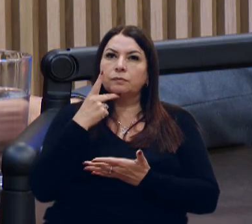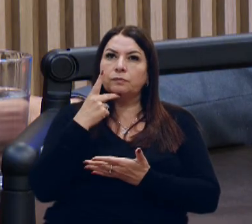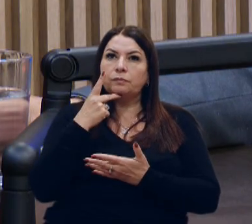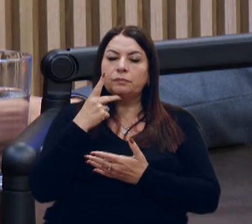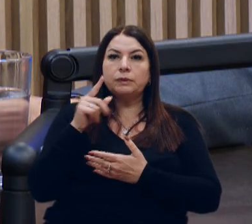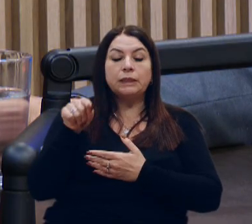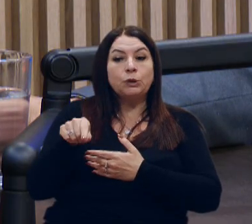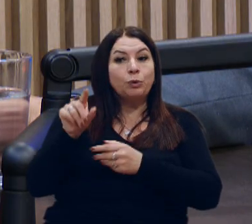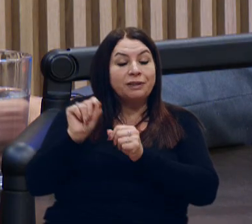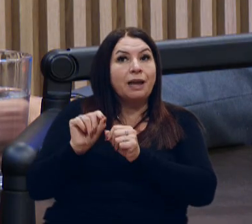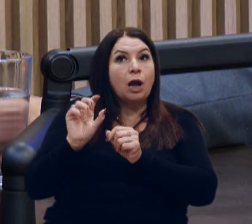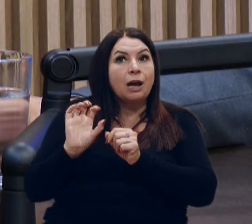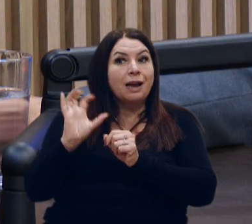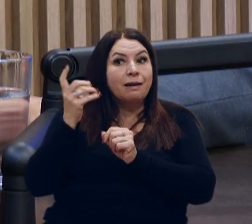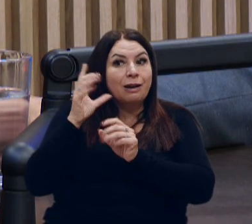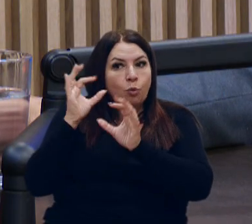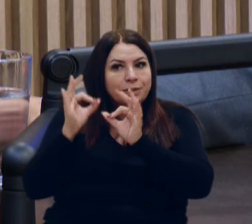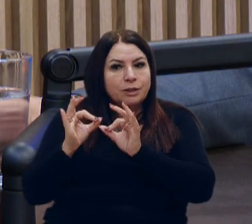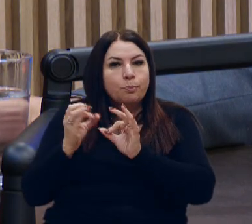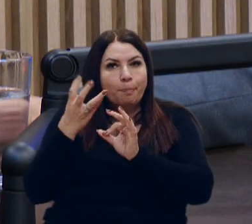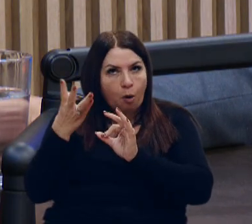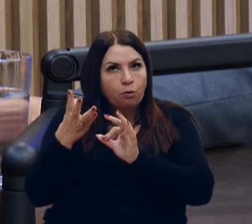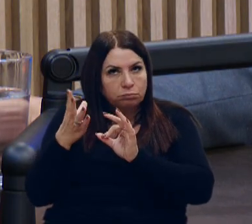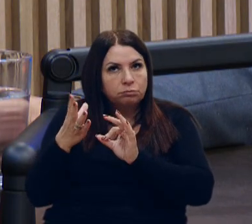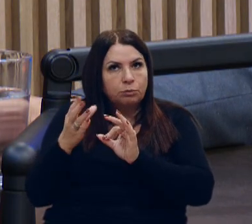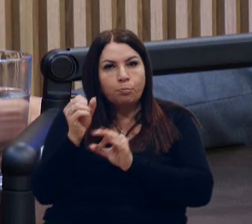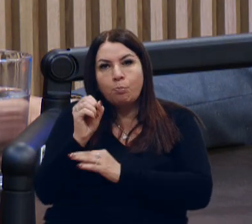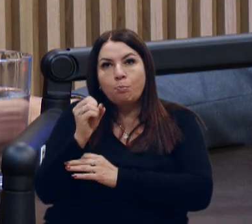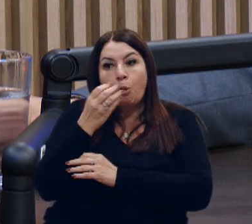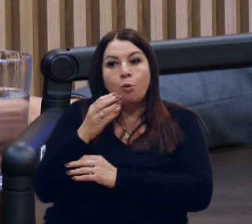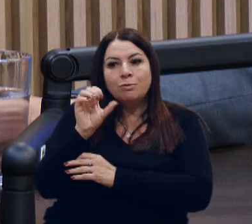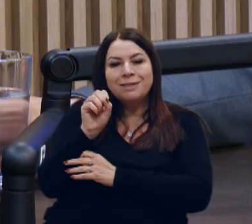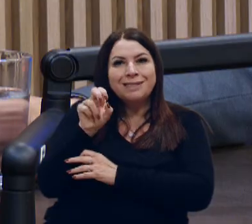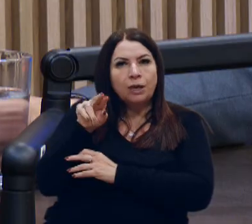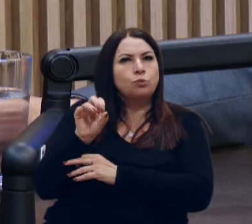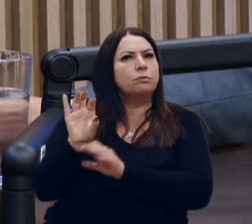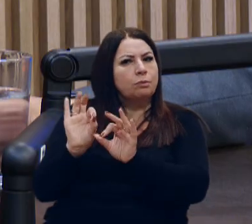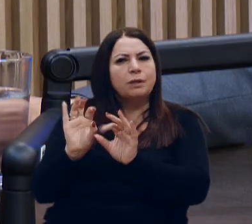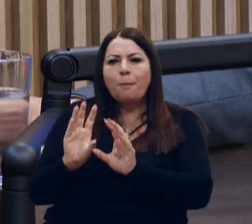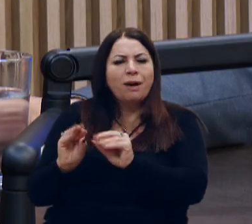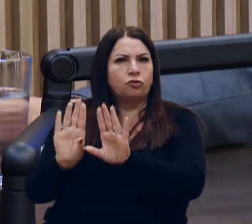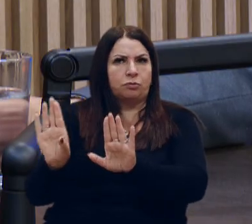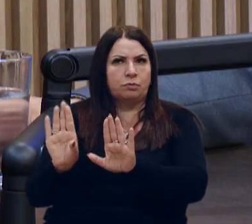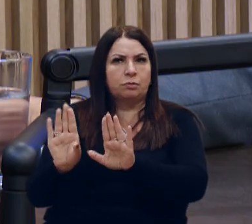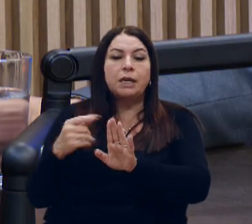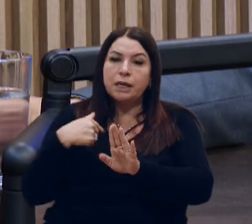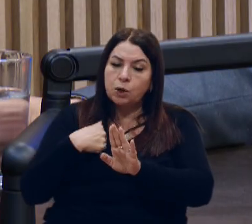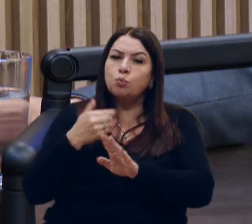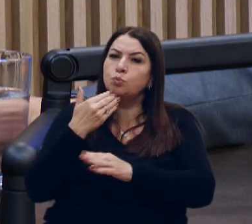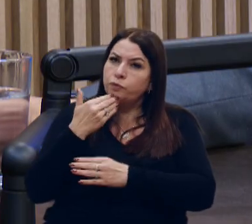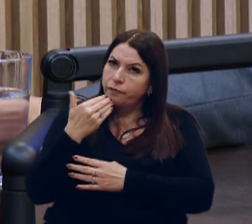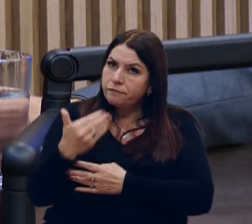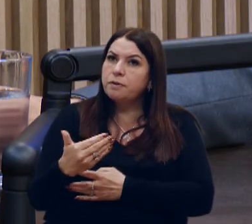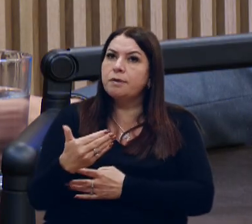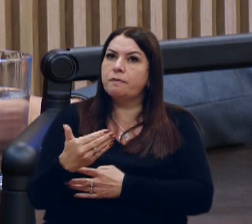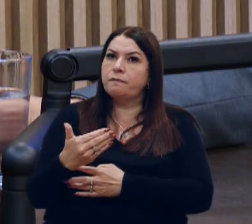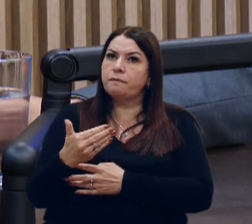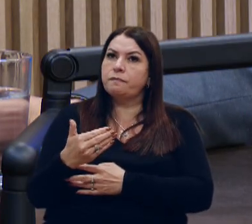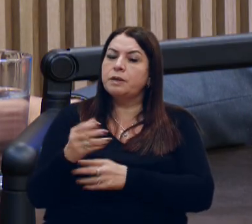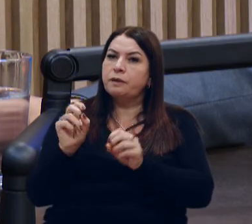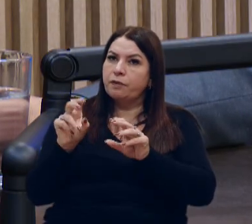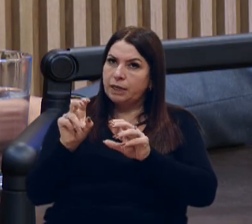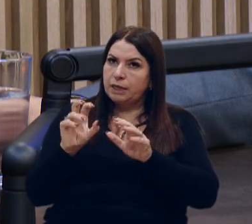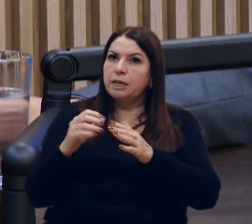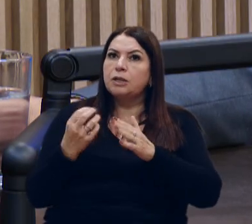não se mexe. Bom senso, digamos assim. O bom senso. Ou seja, eu sou extremamente favorável, tá, à